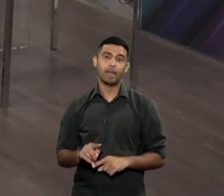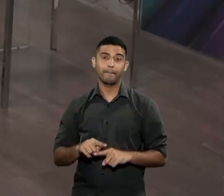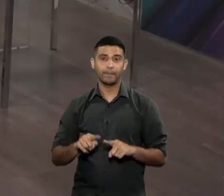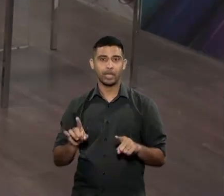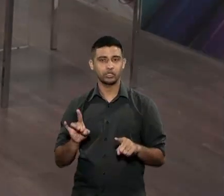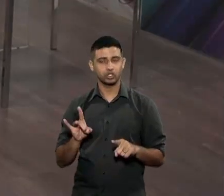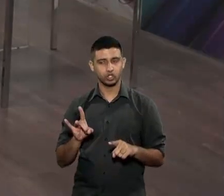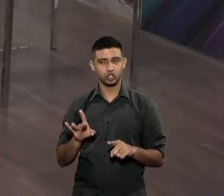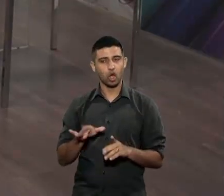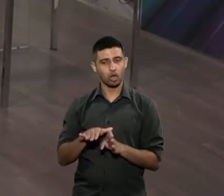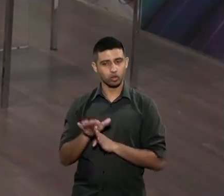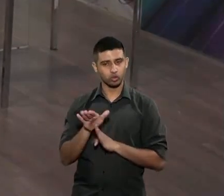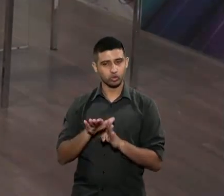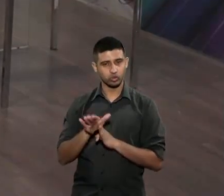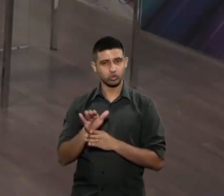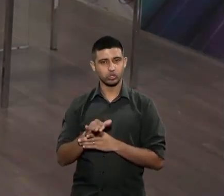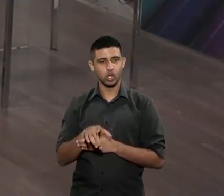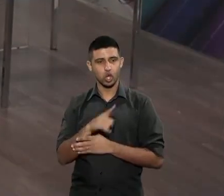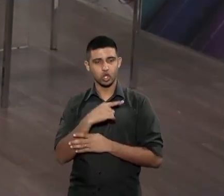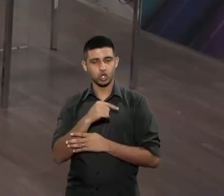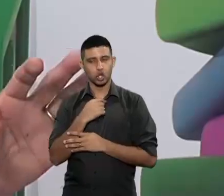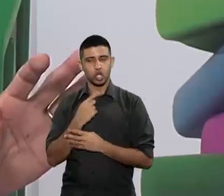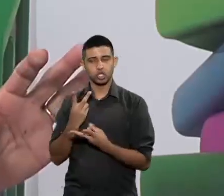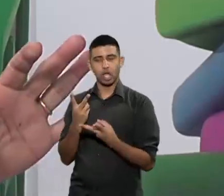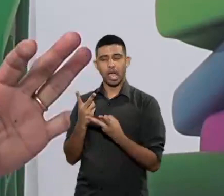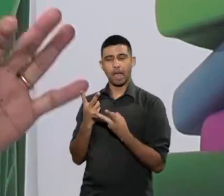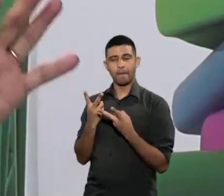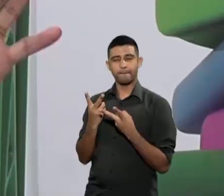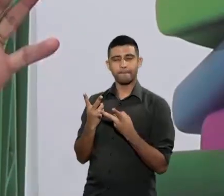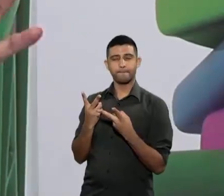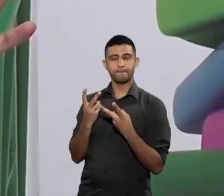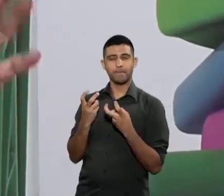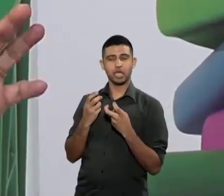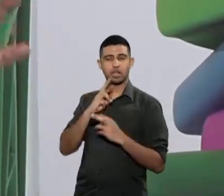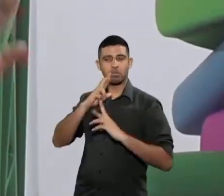assim, só uma correção. A gente não vai dar o diagnóstico.